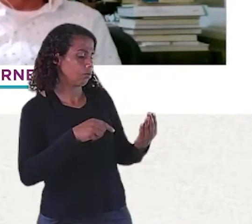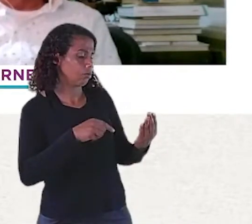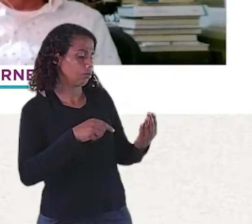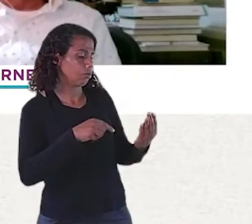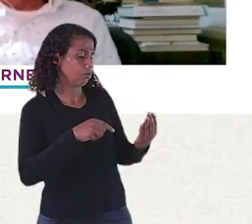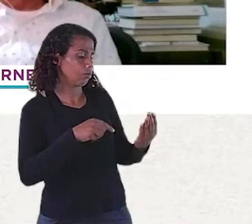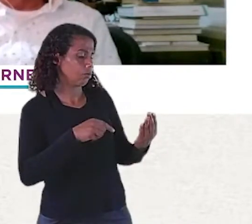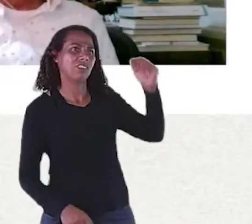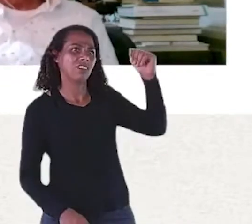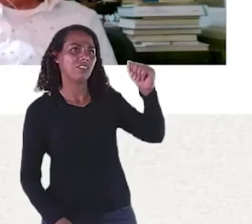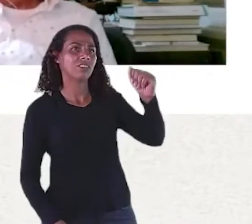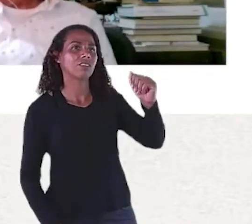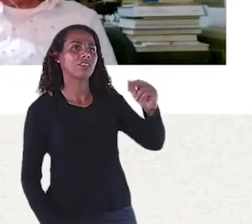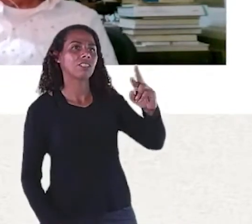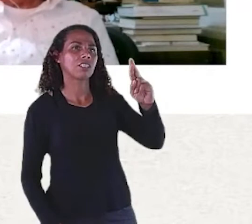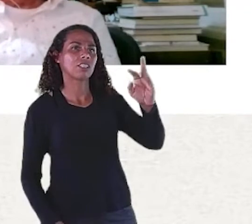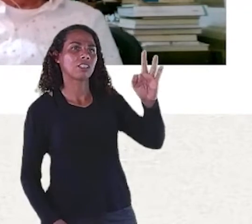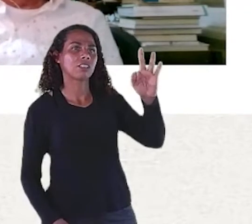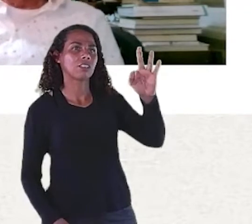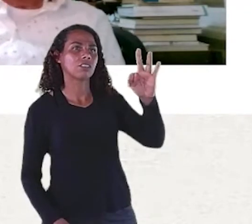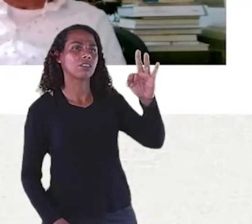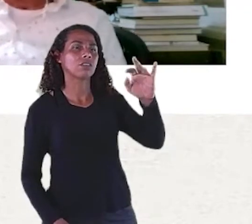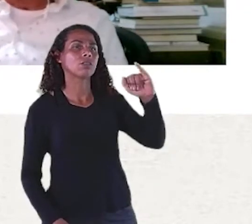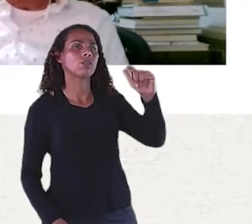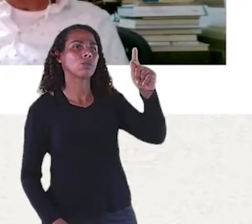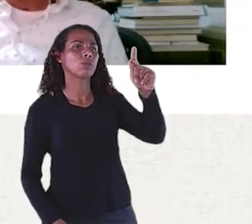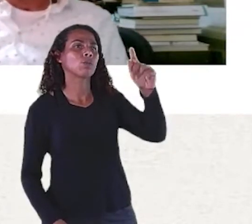de crônica, nada disso.